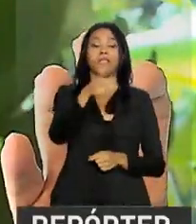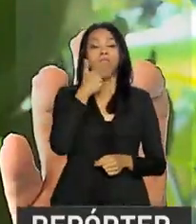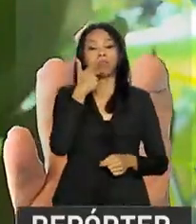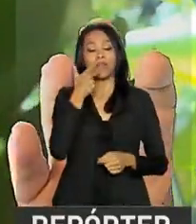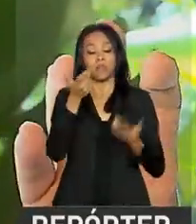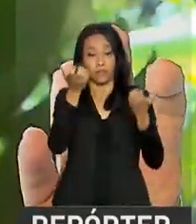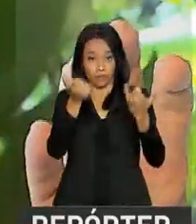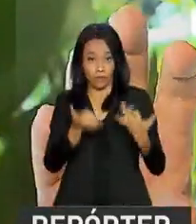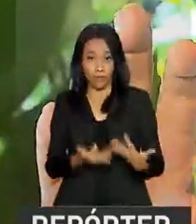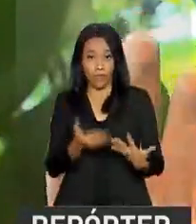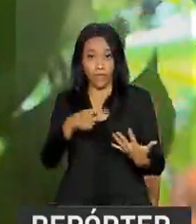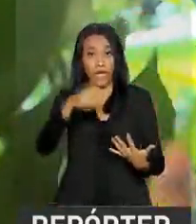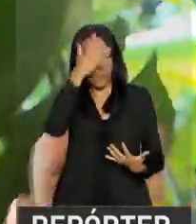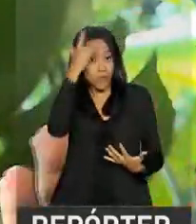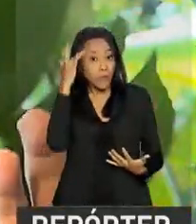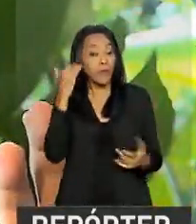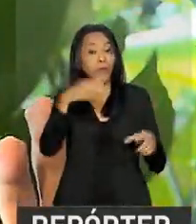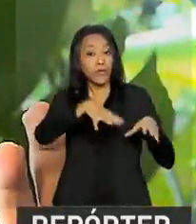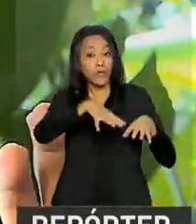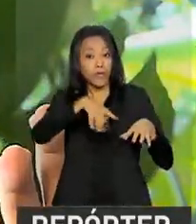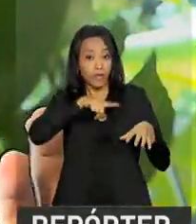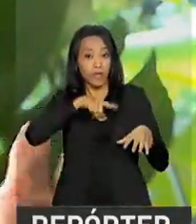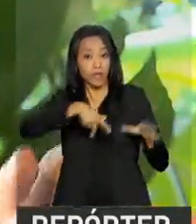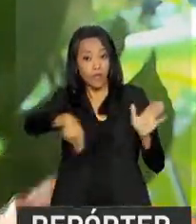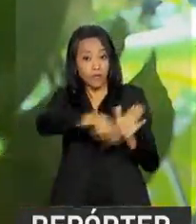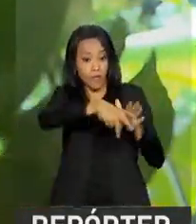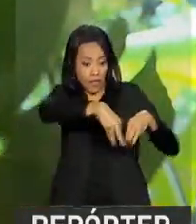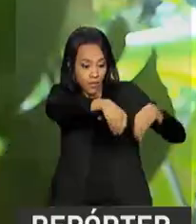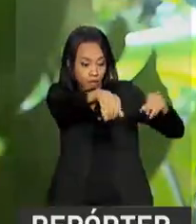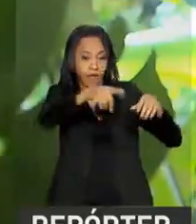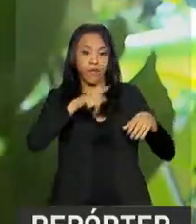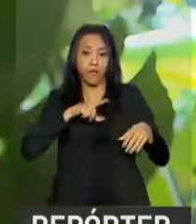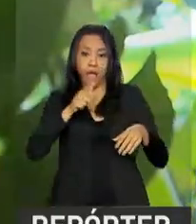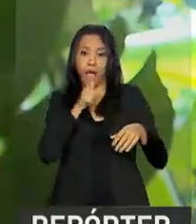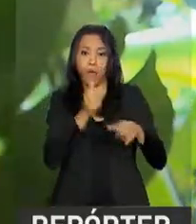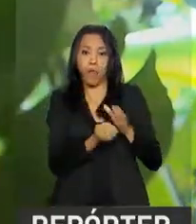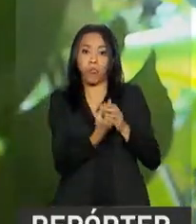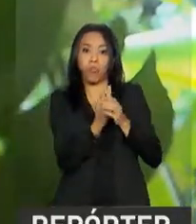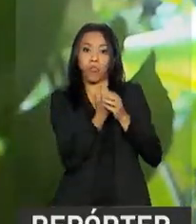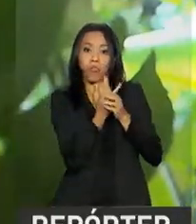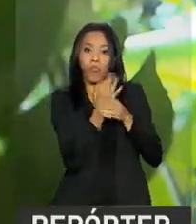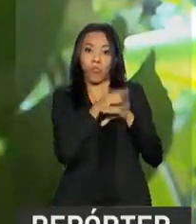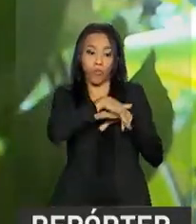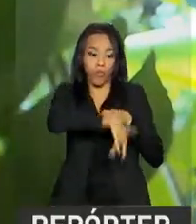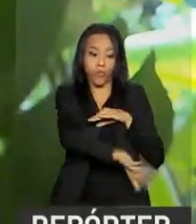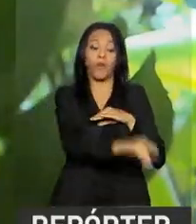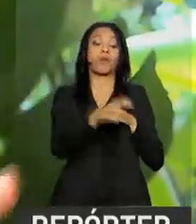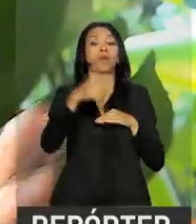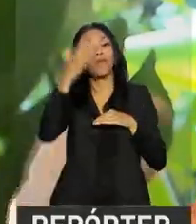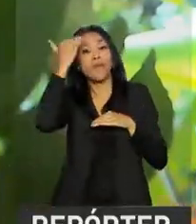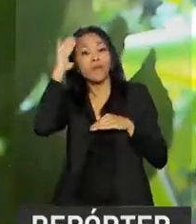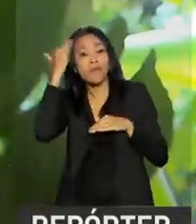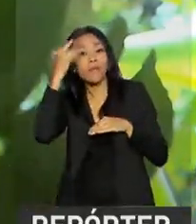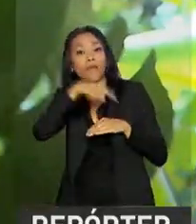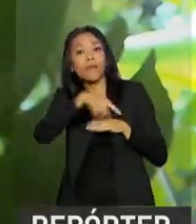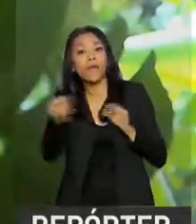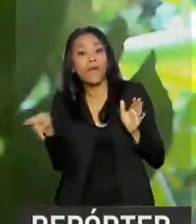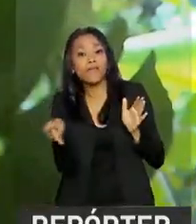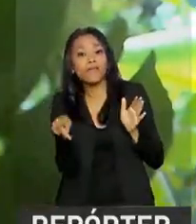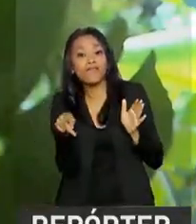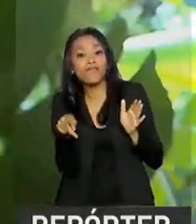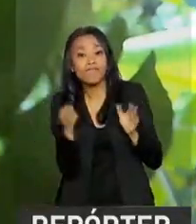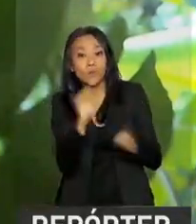e que o padrinho possa vir a conversar com ele também a determinada receita mas a minha propriedade é